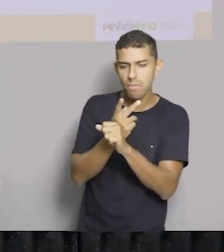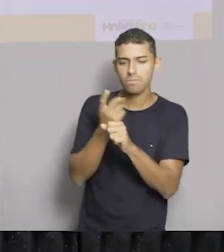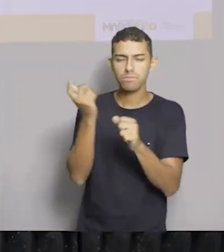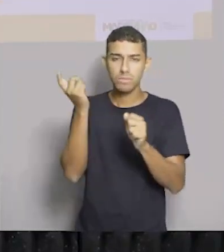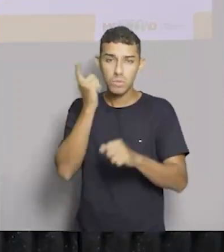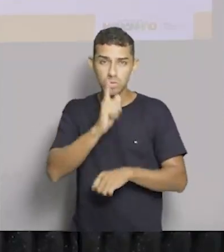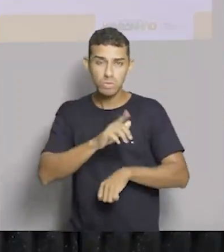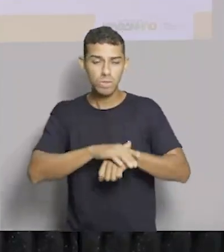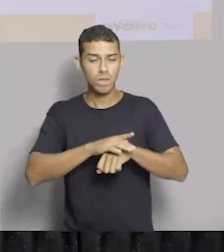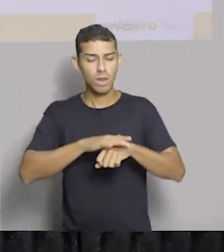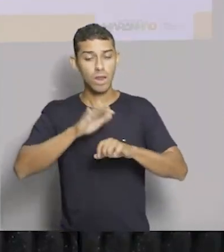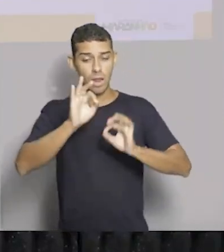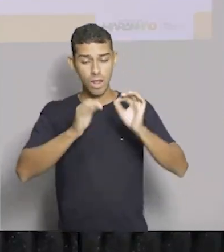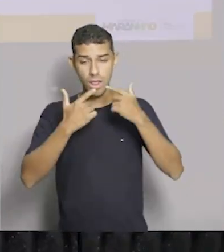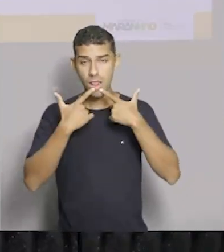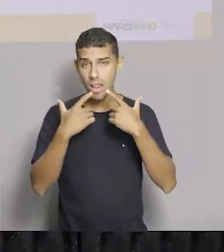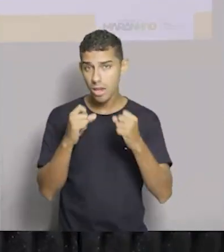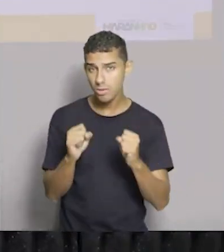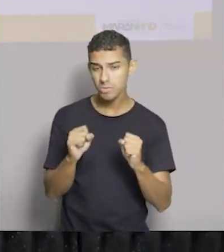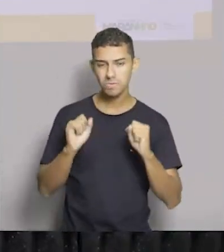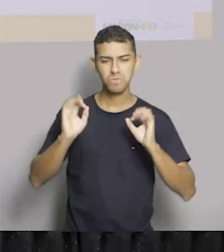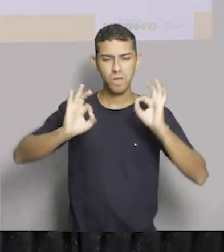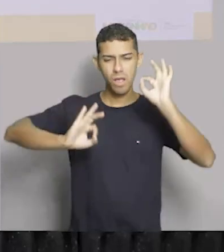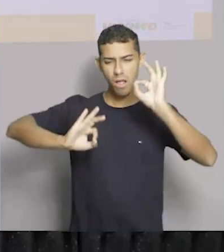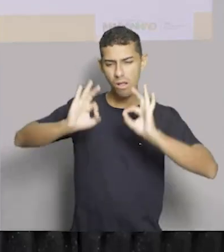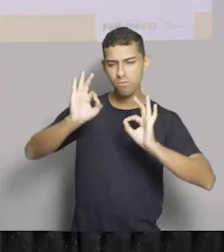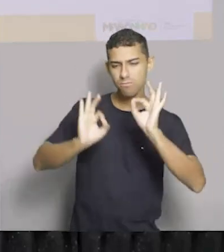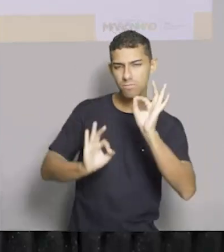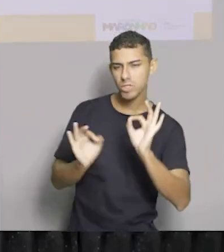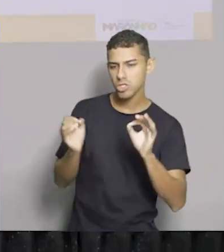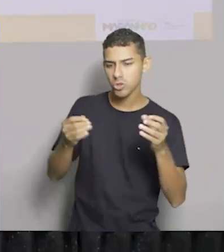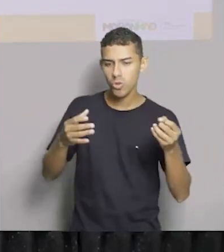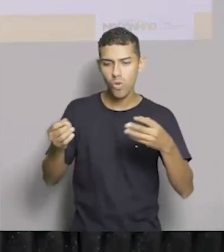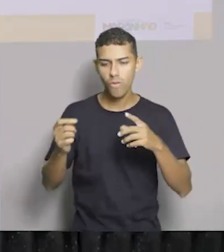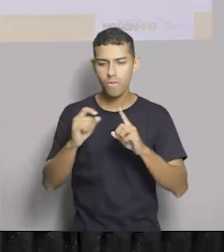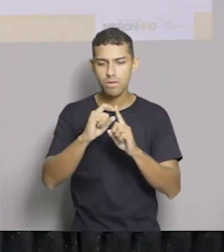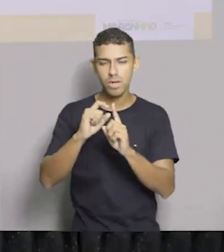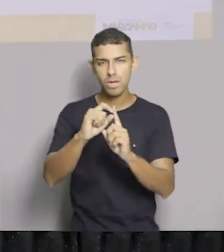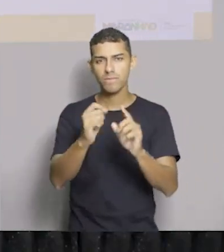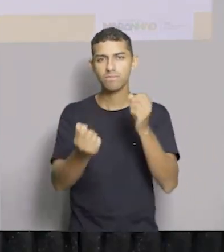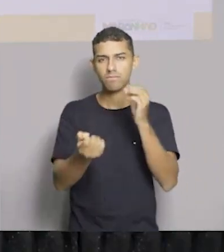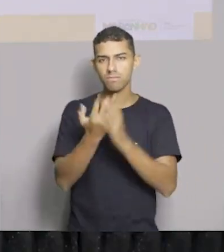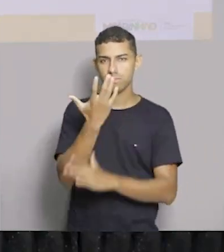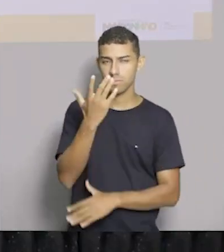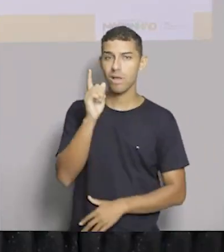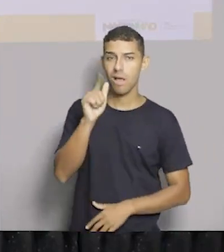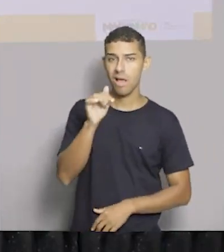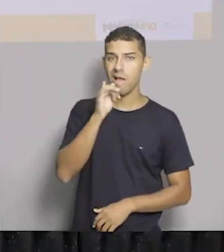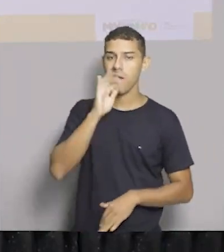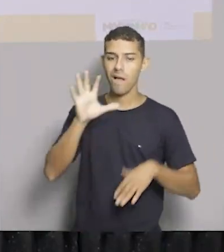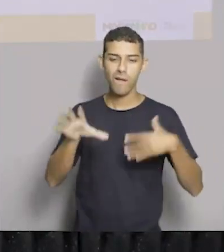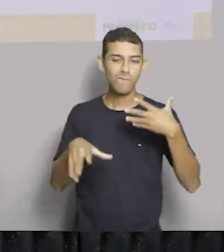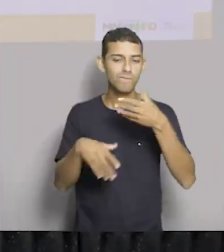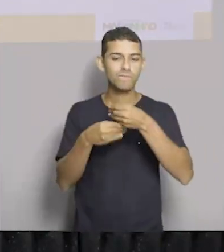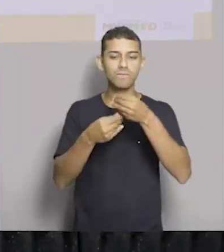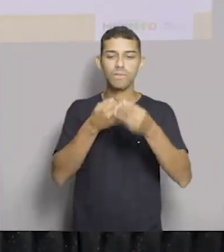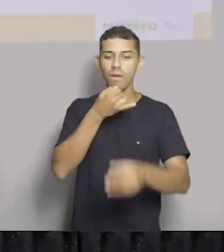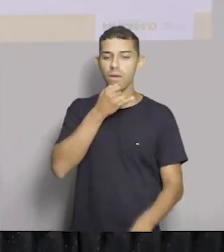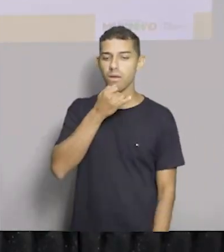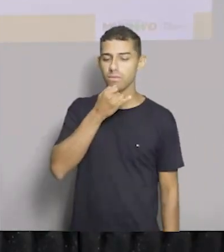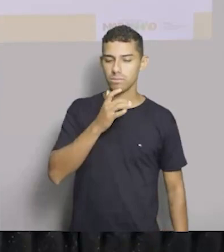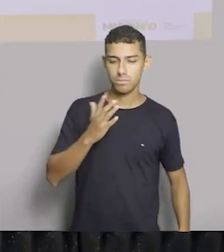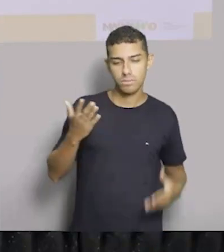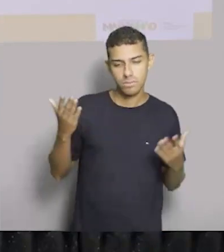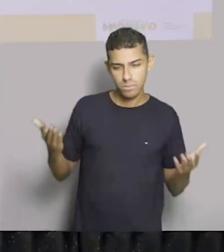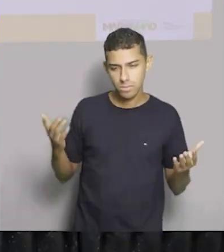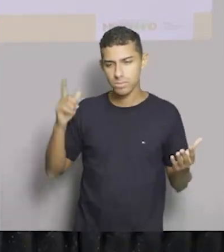palavra se refere às formas em que as novas palavras são criadas. E isso vai incluir, por exemplo, as bases de